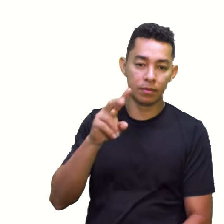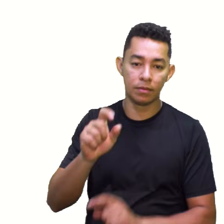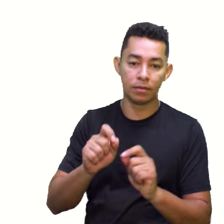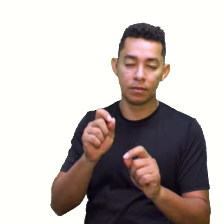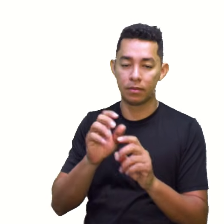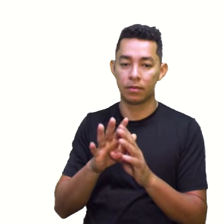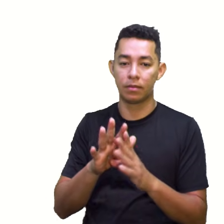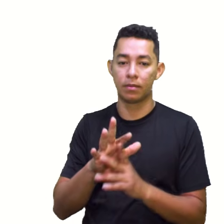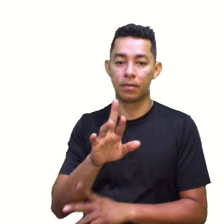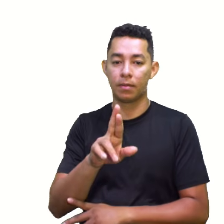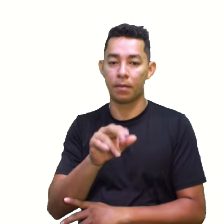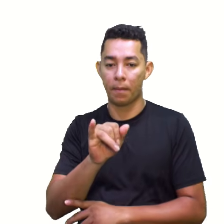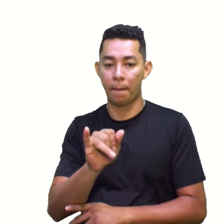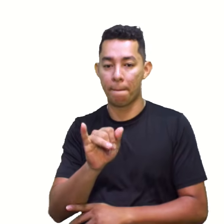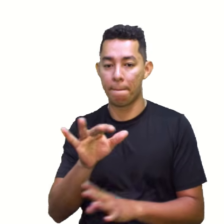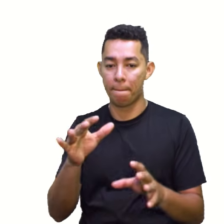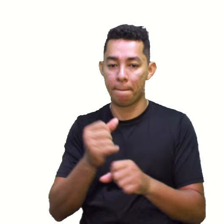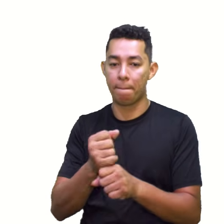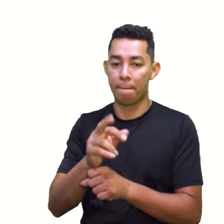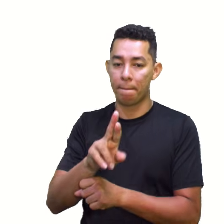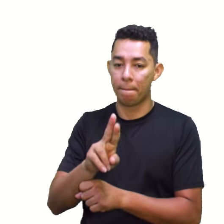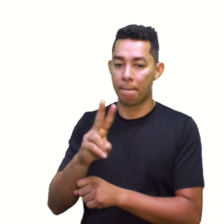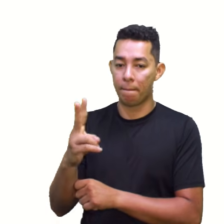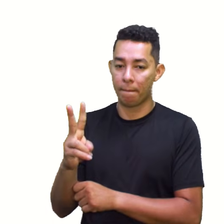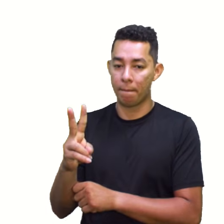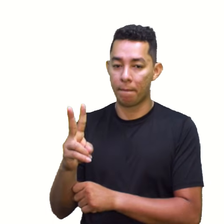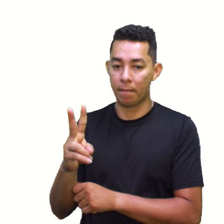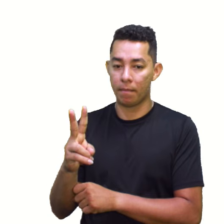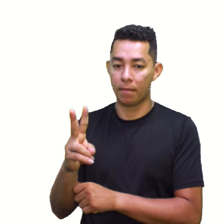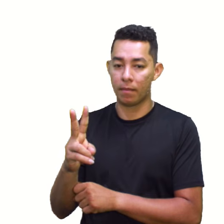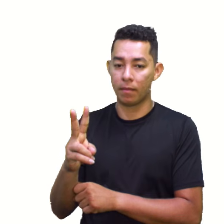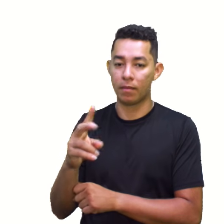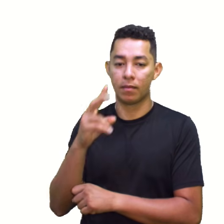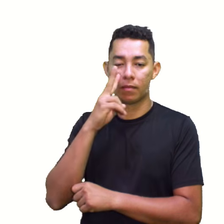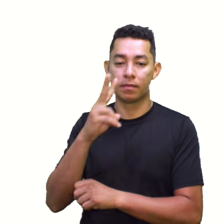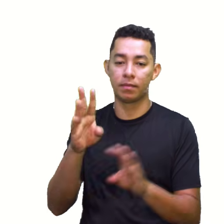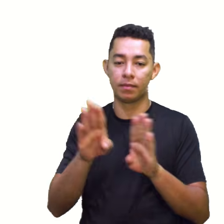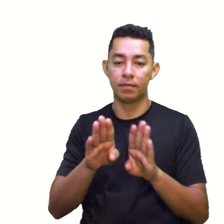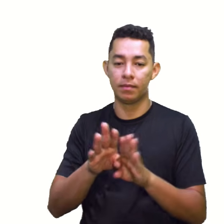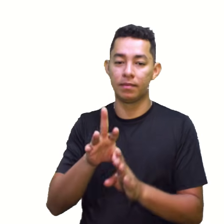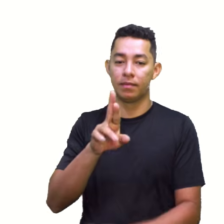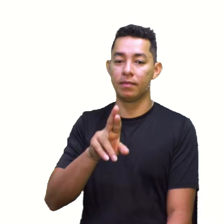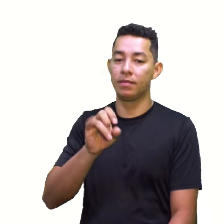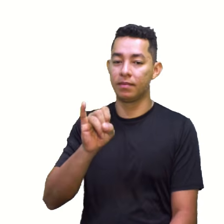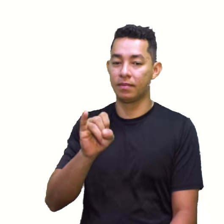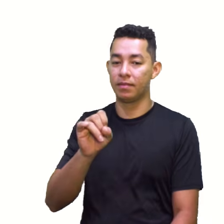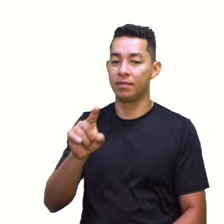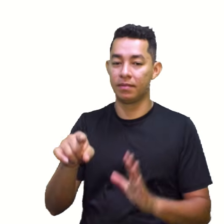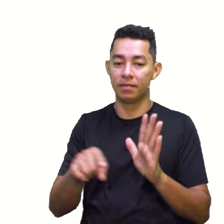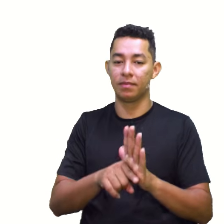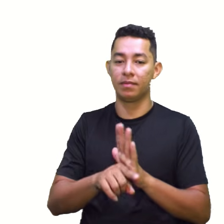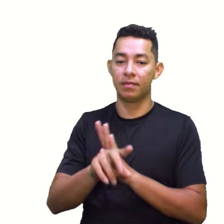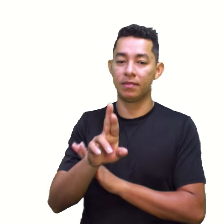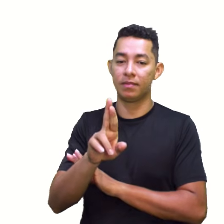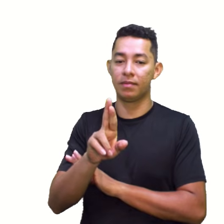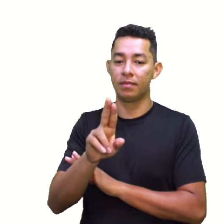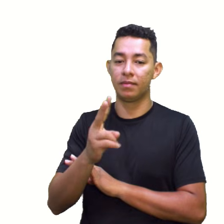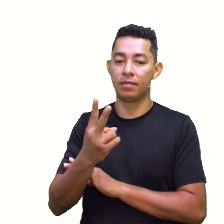mais R2... E vimos também R1 menos R2.